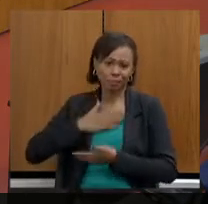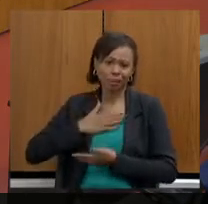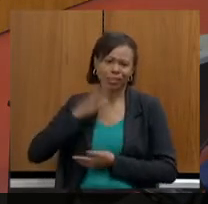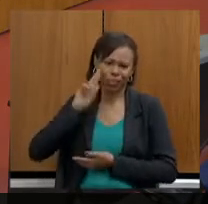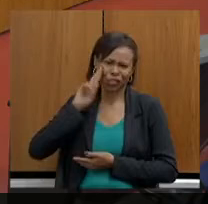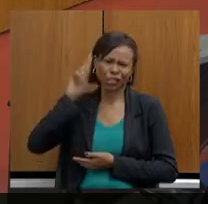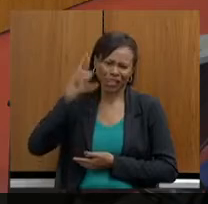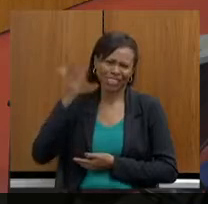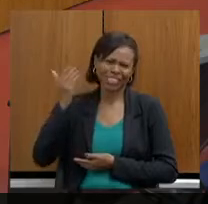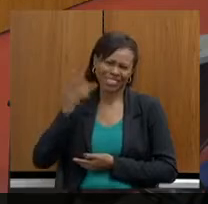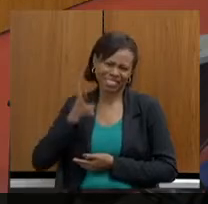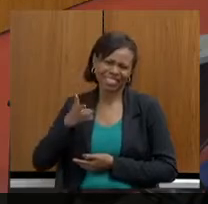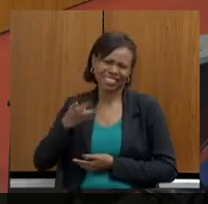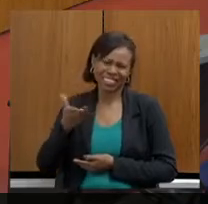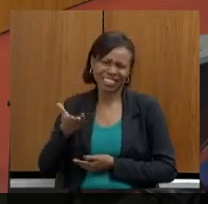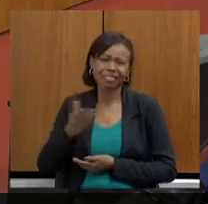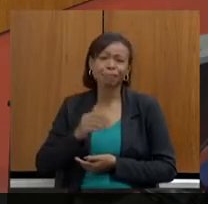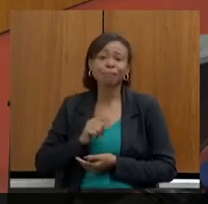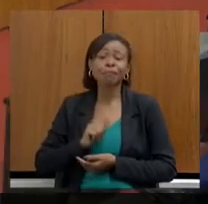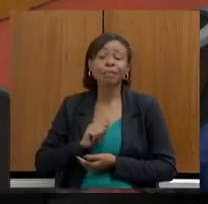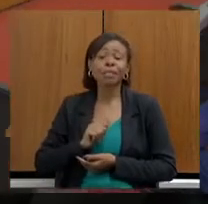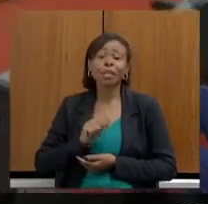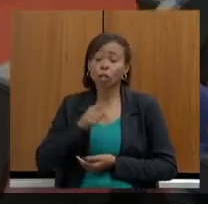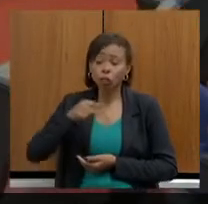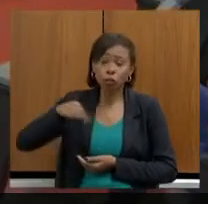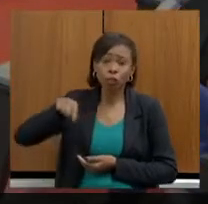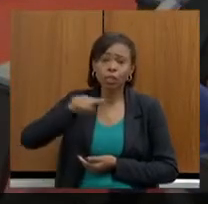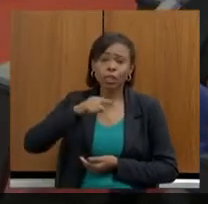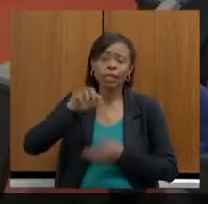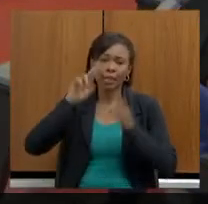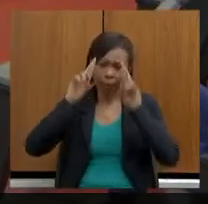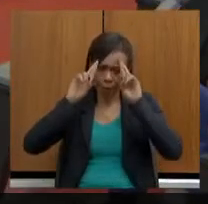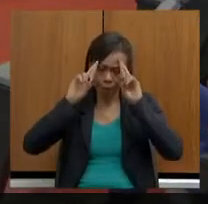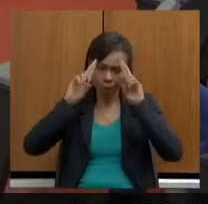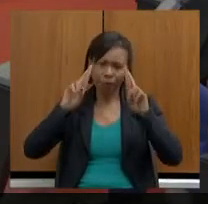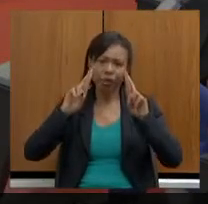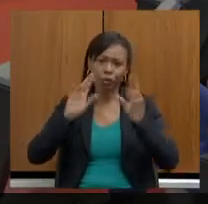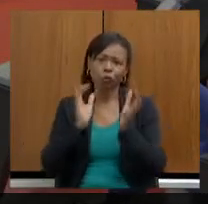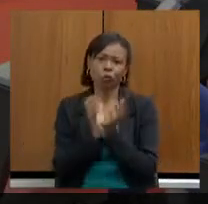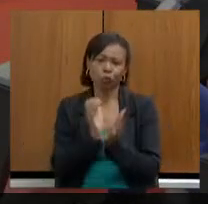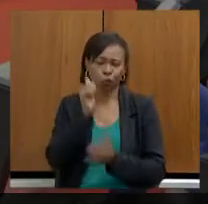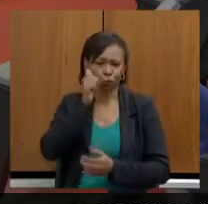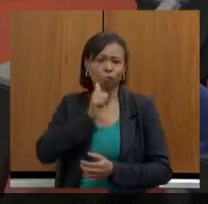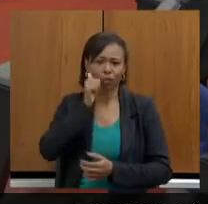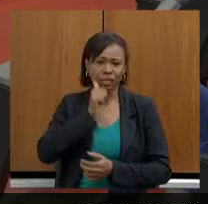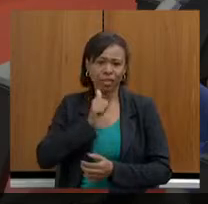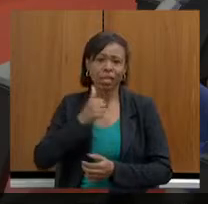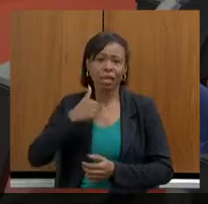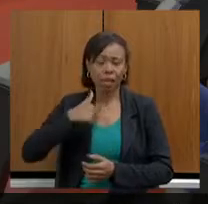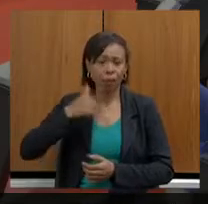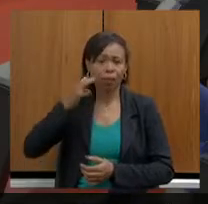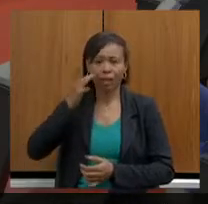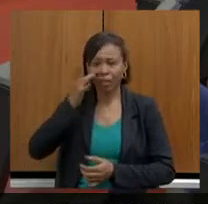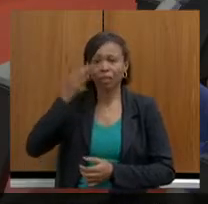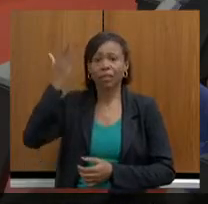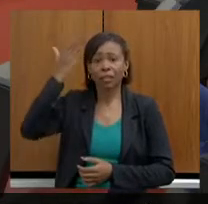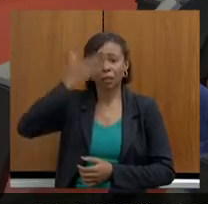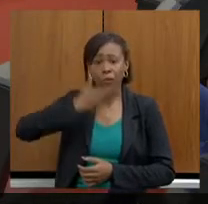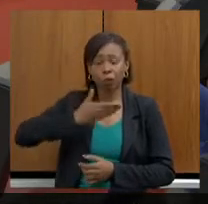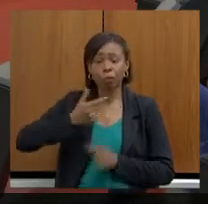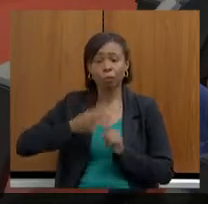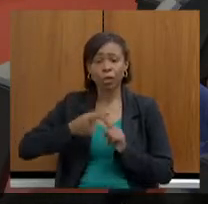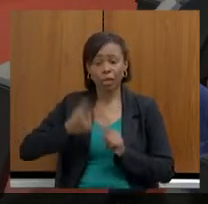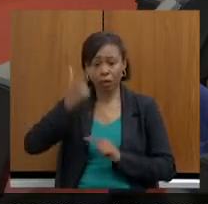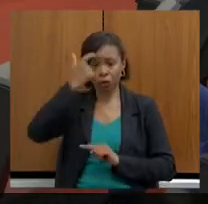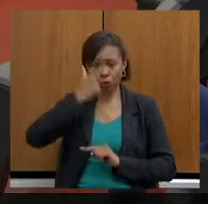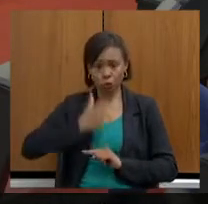vocês líderes tem feito aqui nessa casa é respeitar as mulheres eu sou testemunha disso porque sua mulher